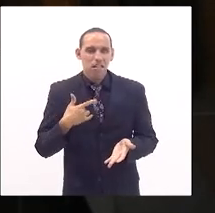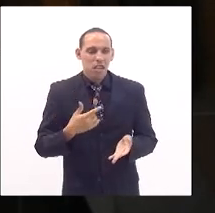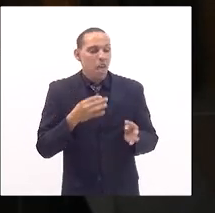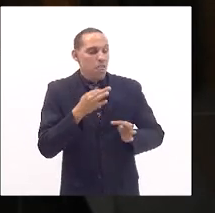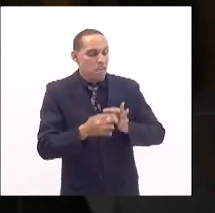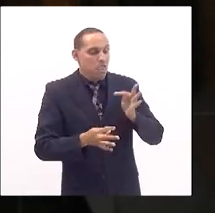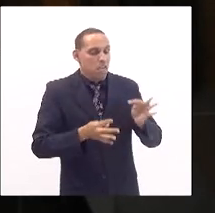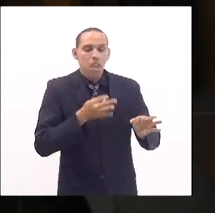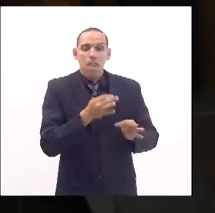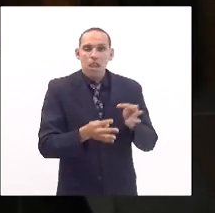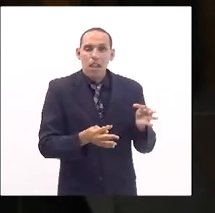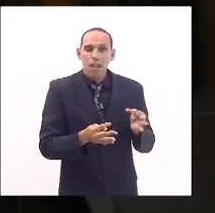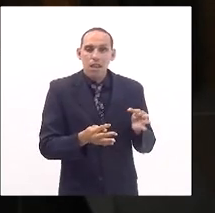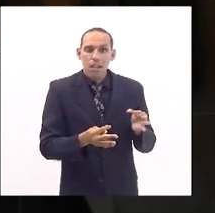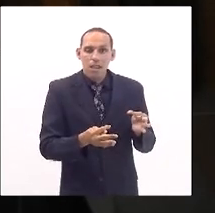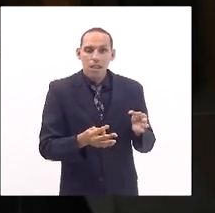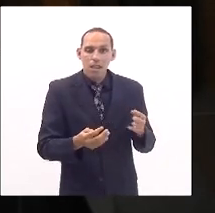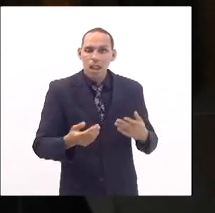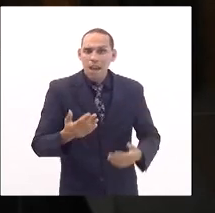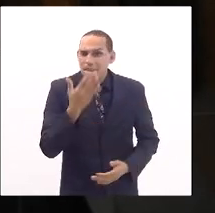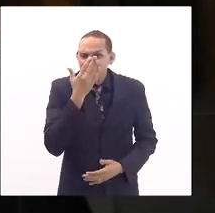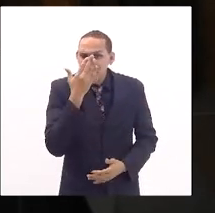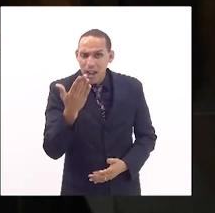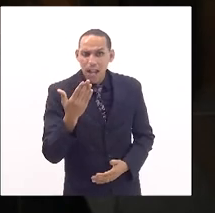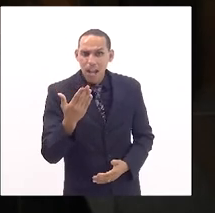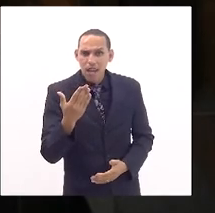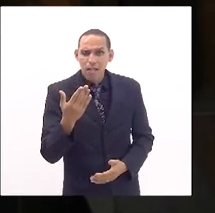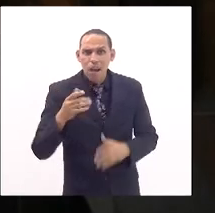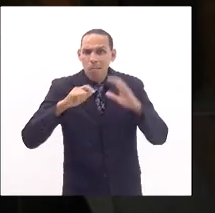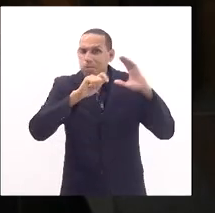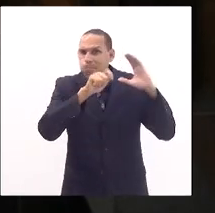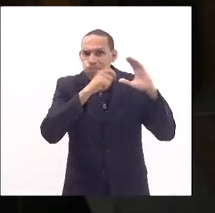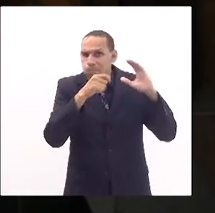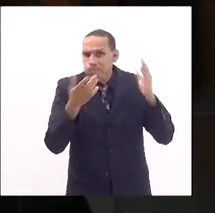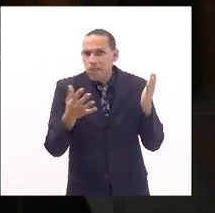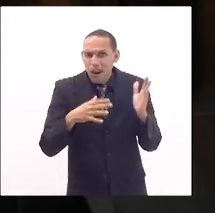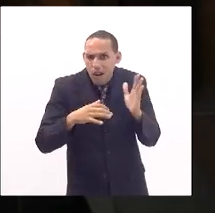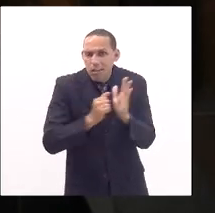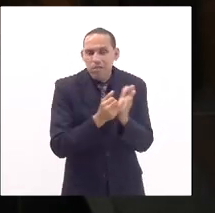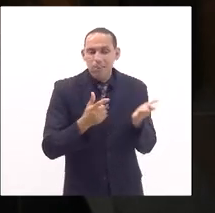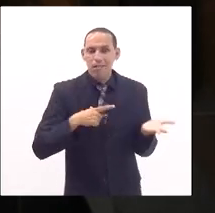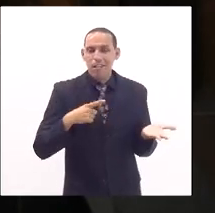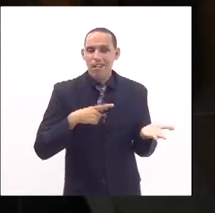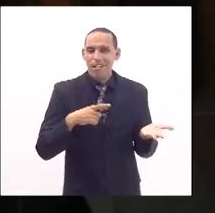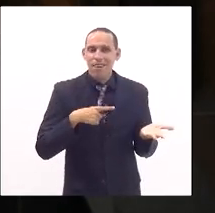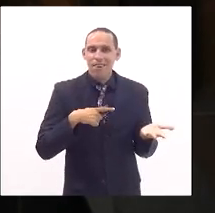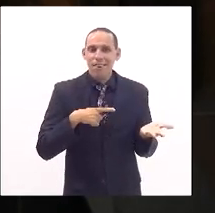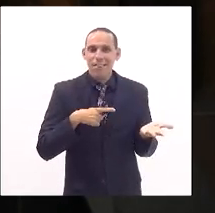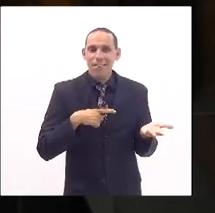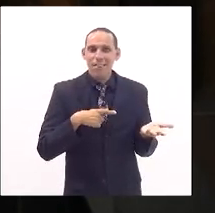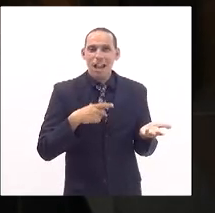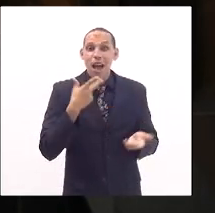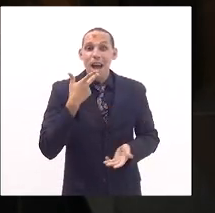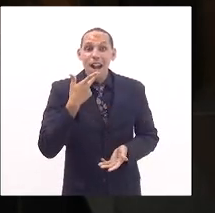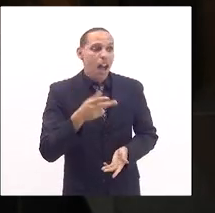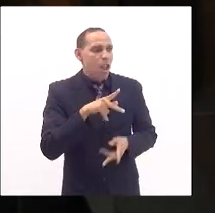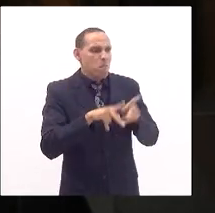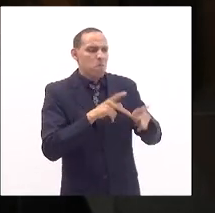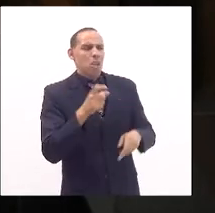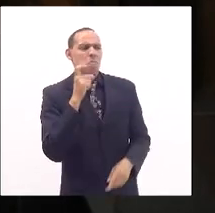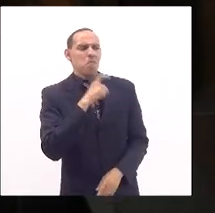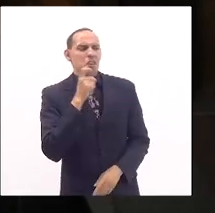diante da minha pessoa tá filmado o registrado é mentira população os